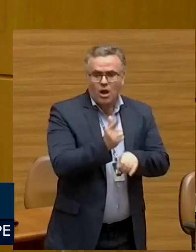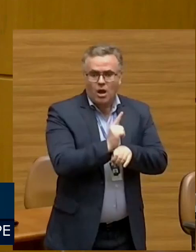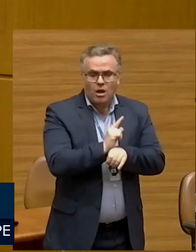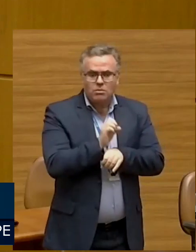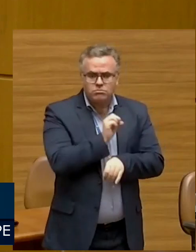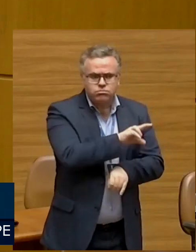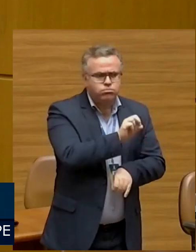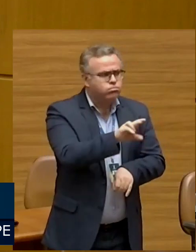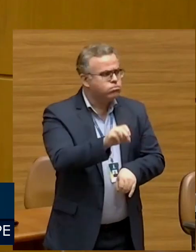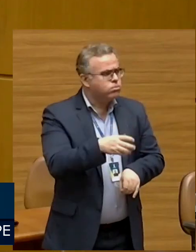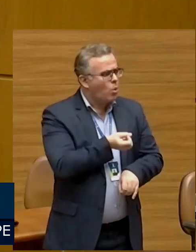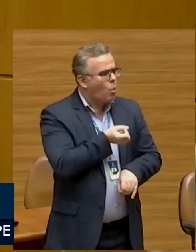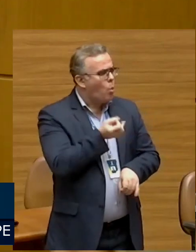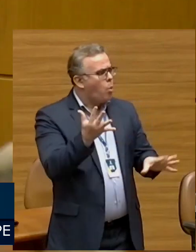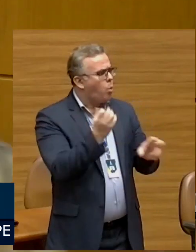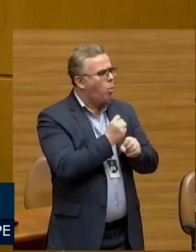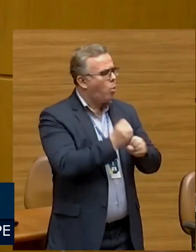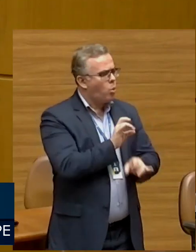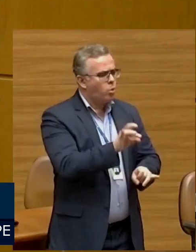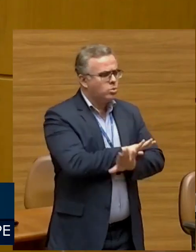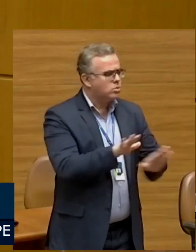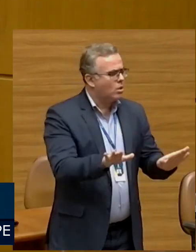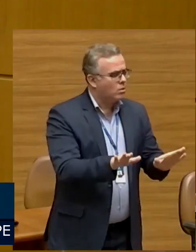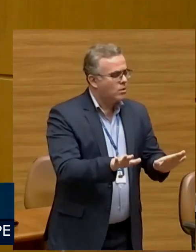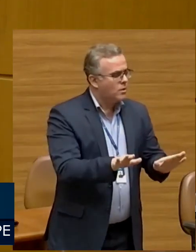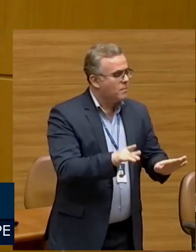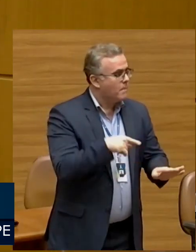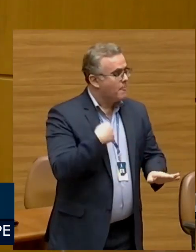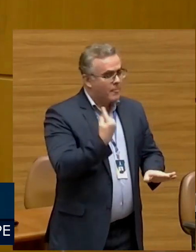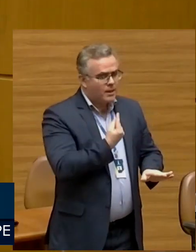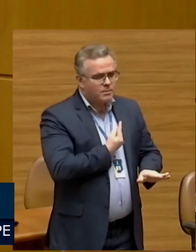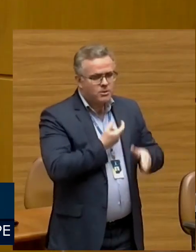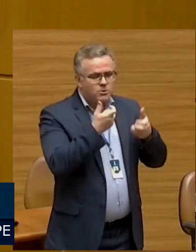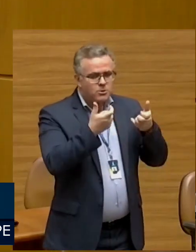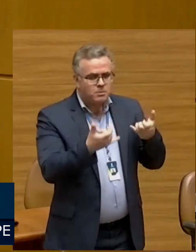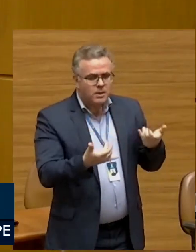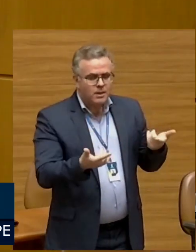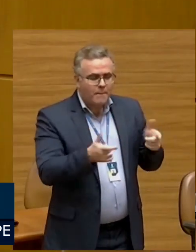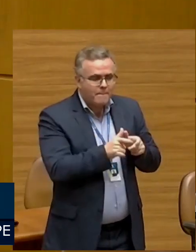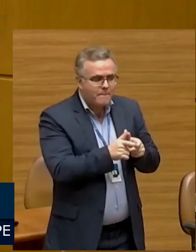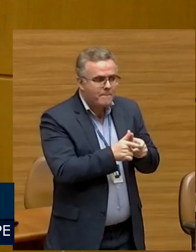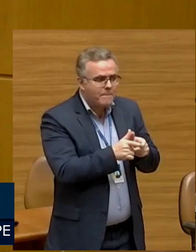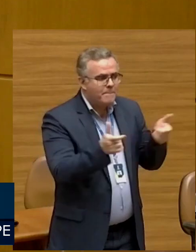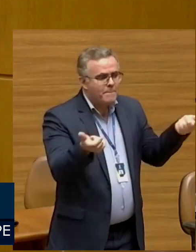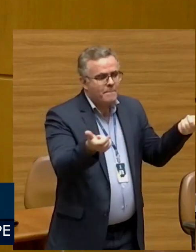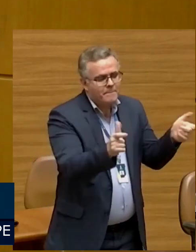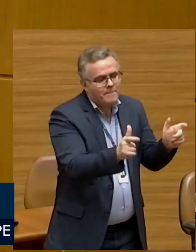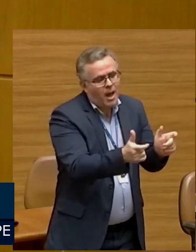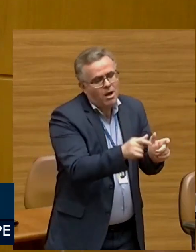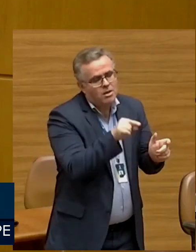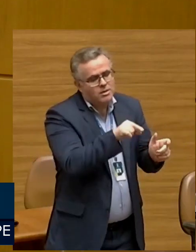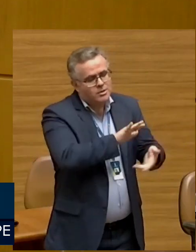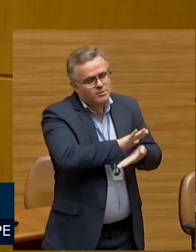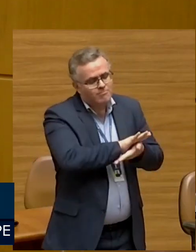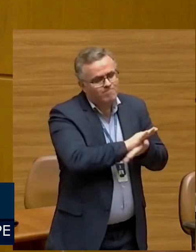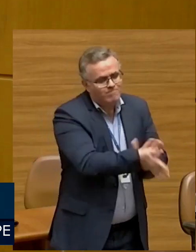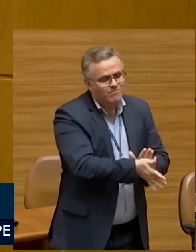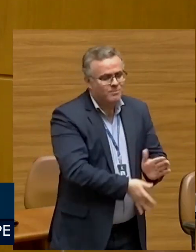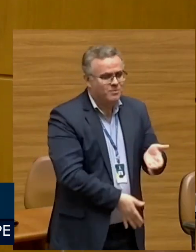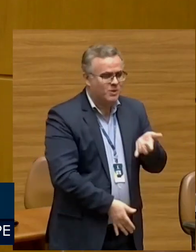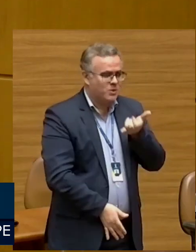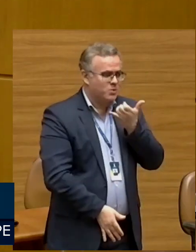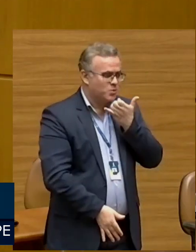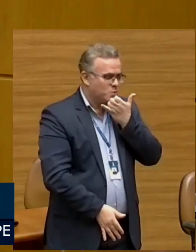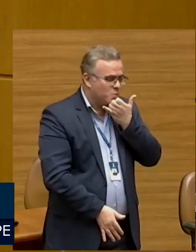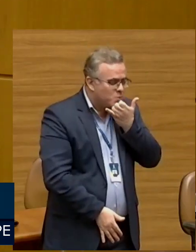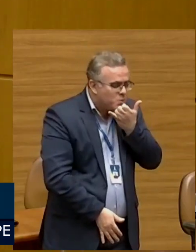só números, e quando a gente fala das maiorias minoritárias, como a nossa deputada colocou, e perdão por não